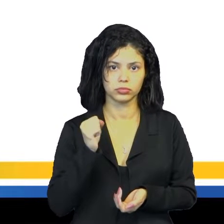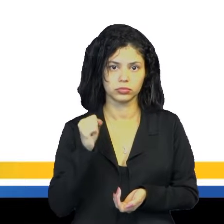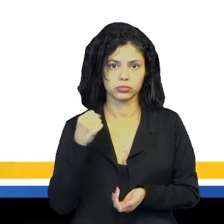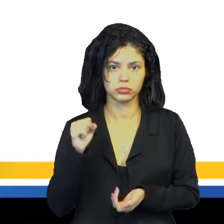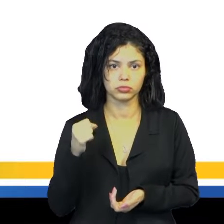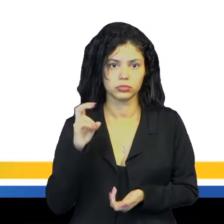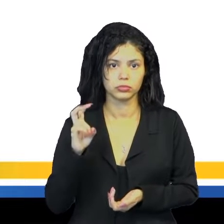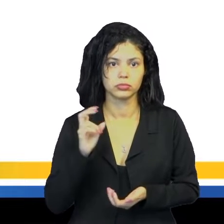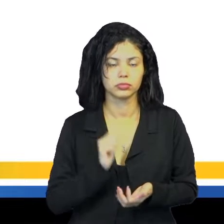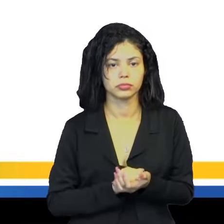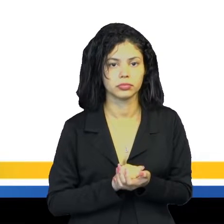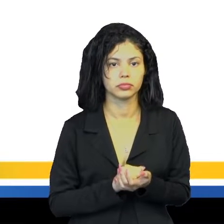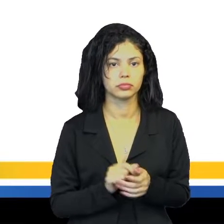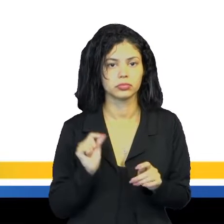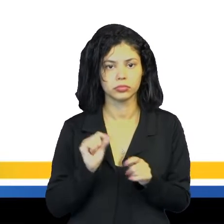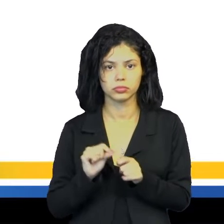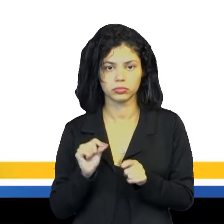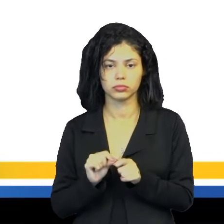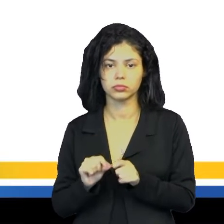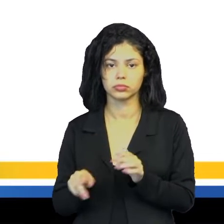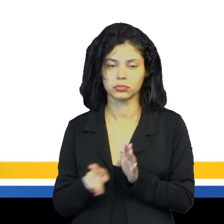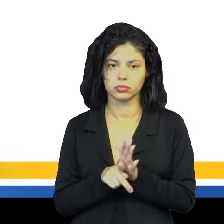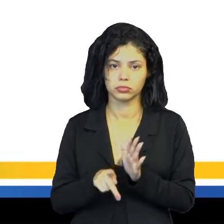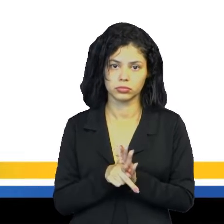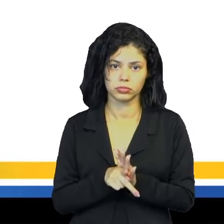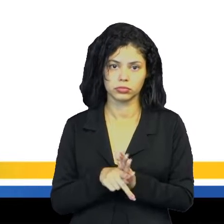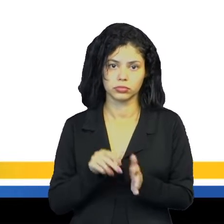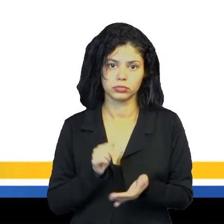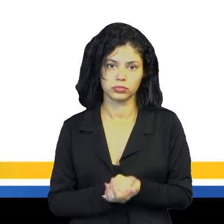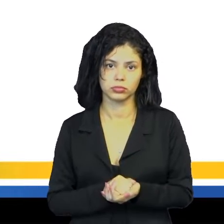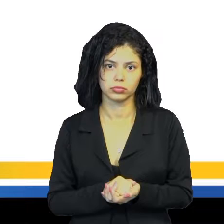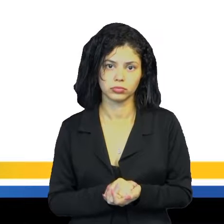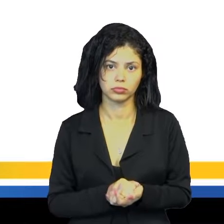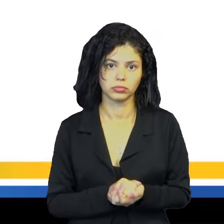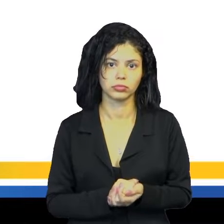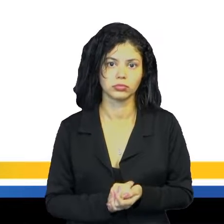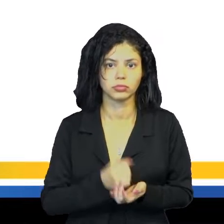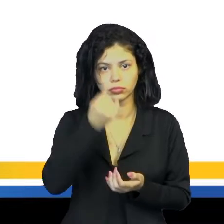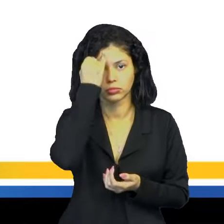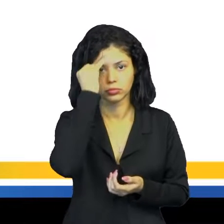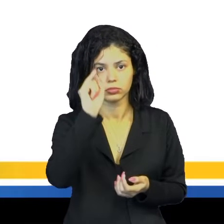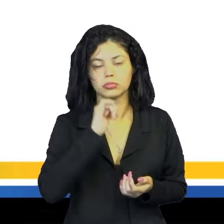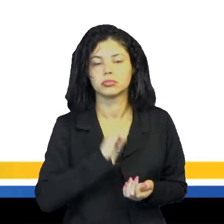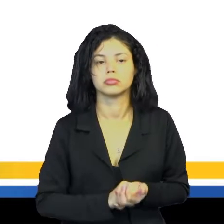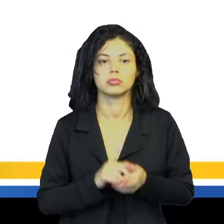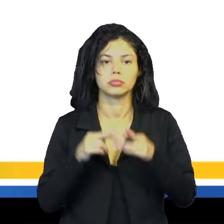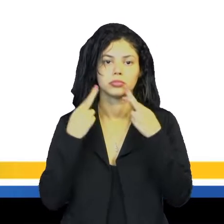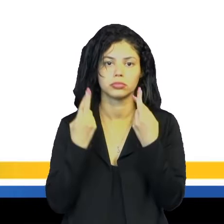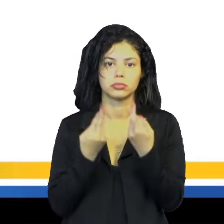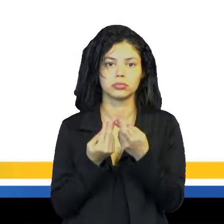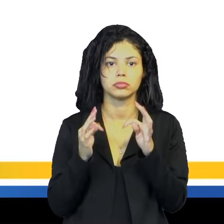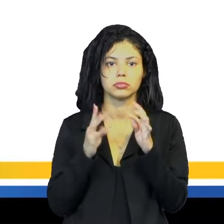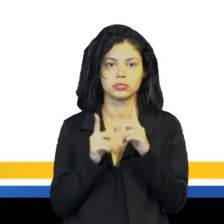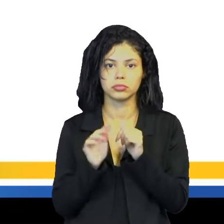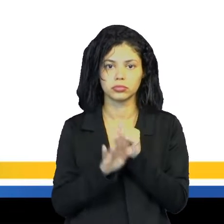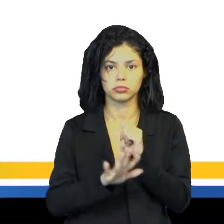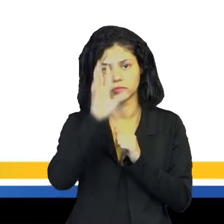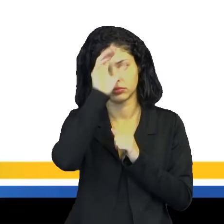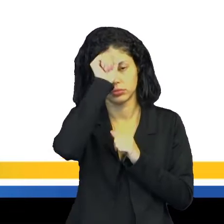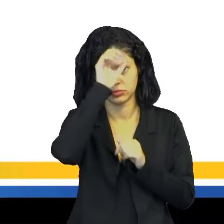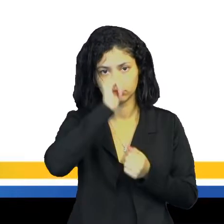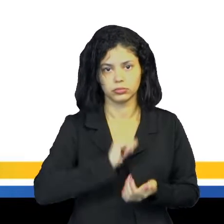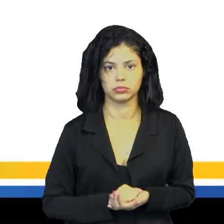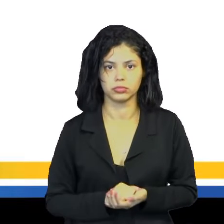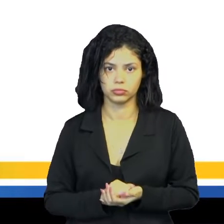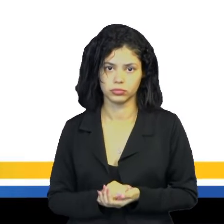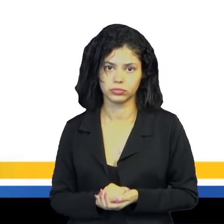2.885 ilustrações, que foi editada pelo D'Alembert e o Diderot. A ideia era reunir nela todo o